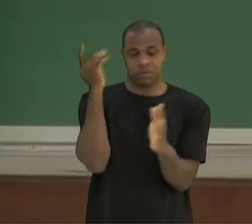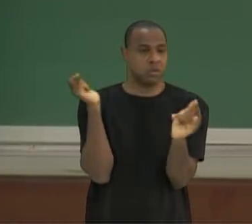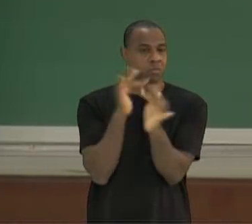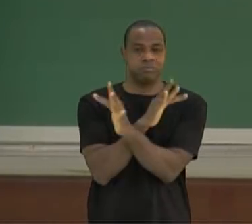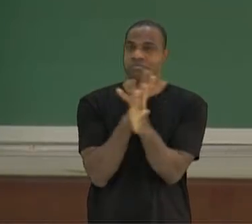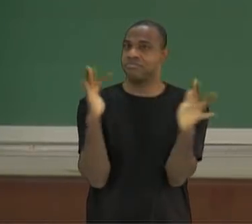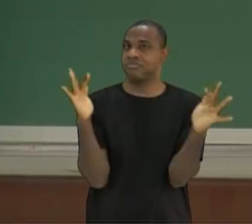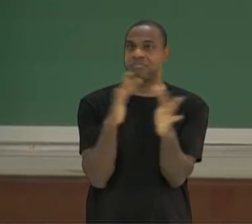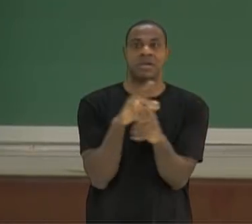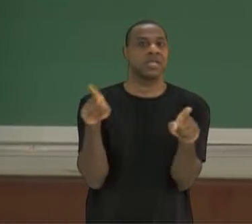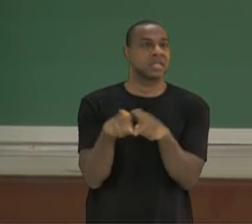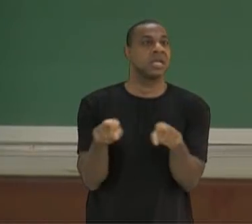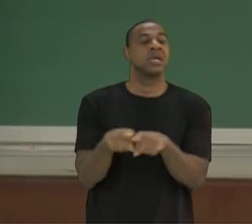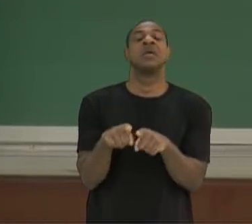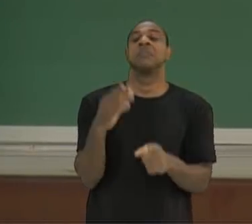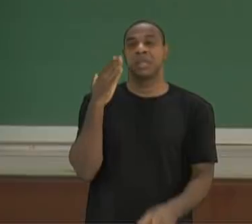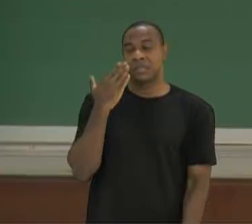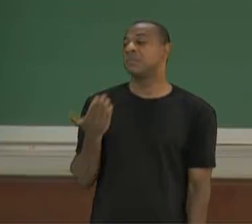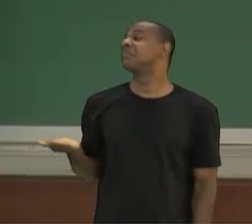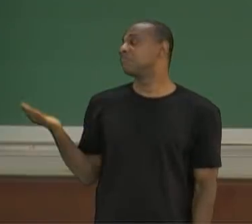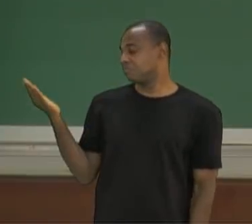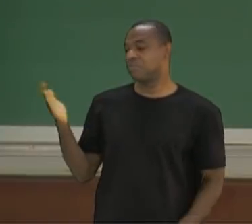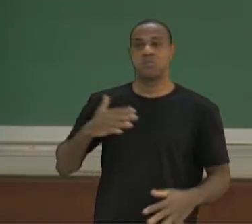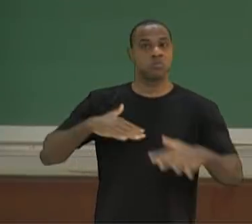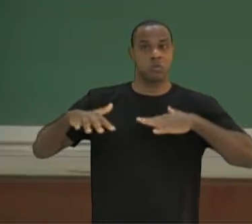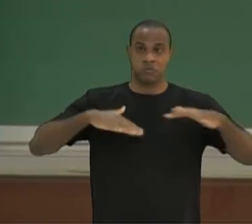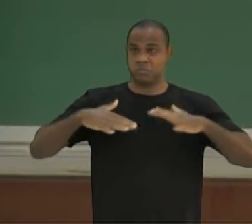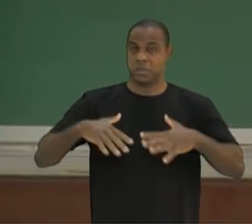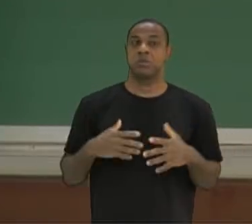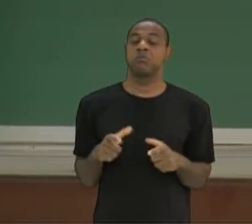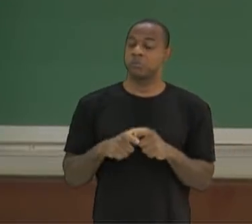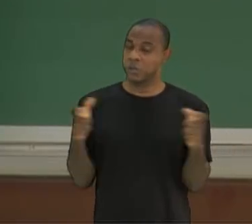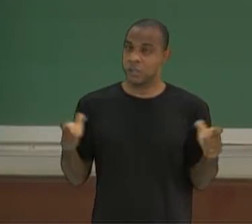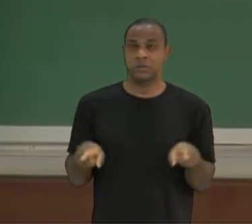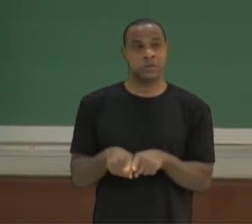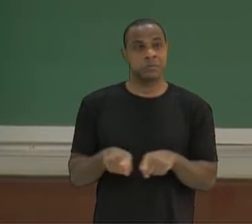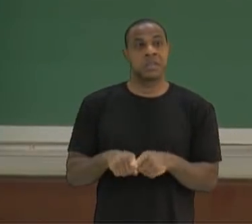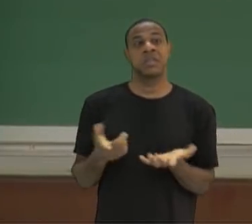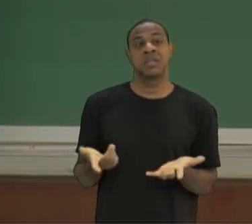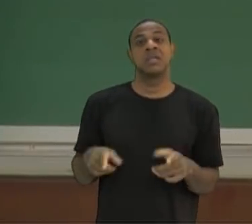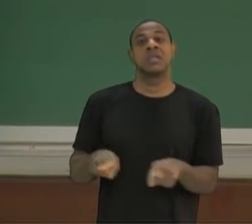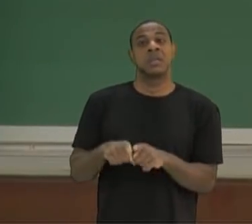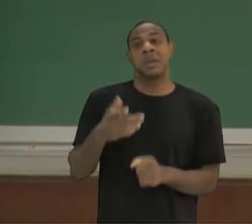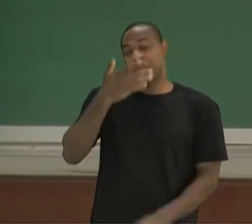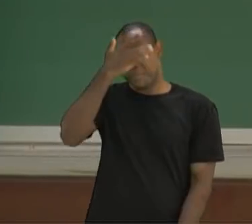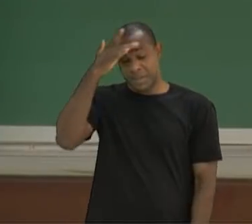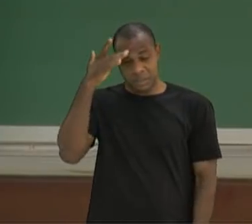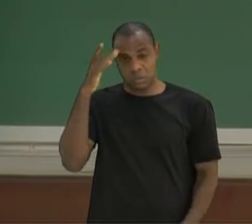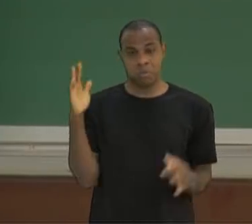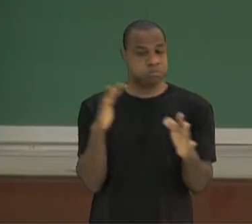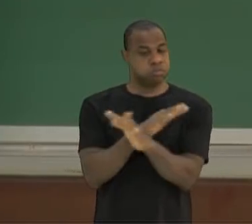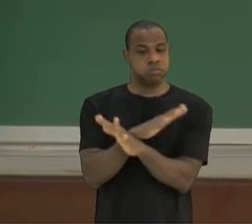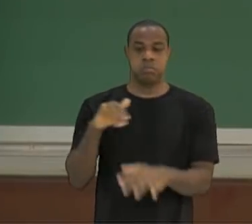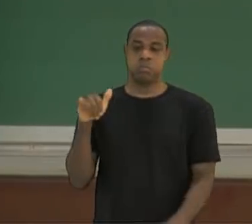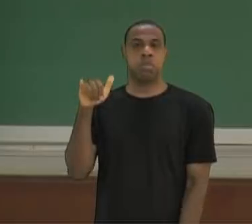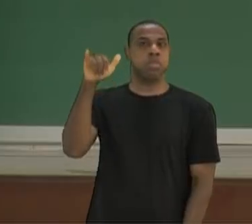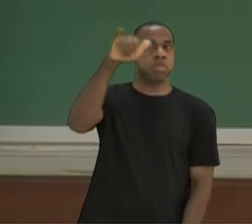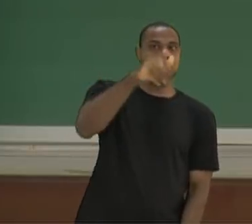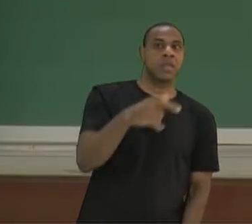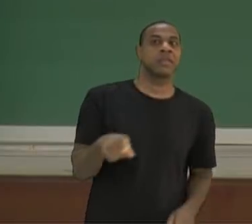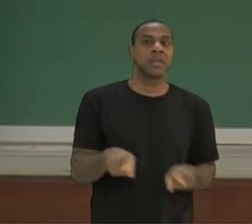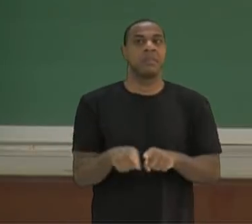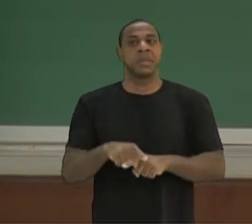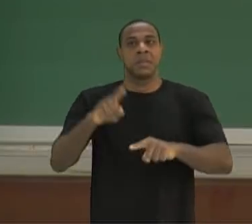carga também que fazem o transporte de determinados itens. Então, tanto para transportar pessoas quanto para transportar